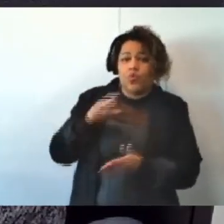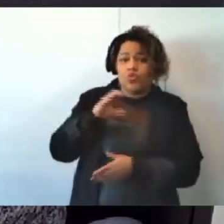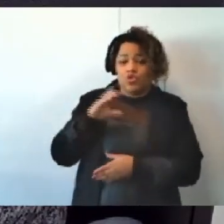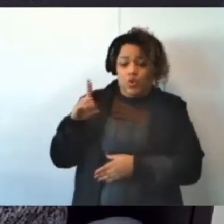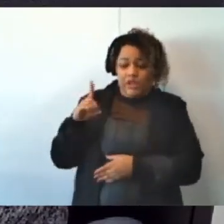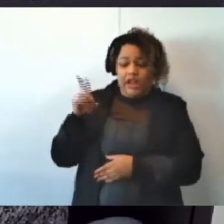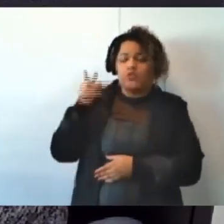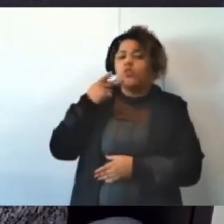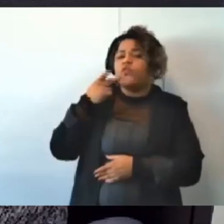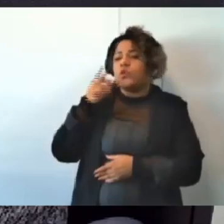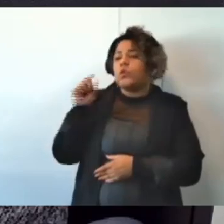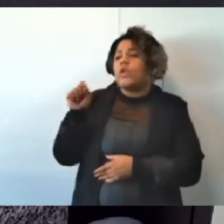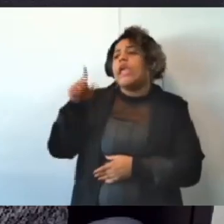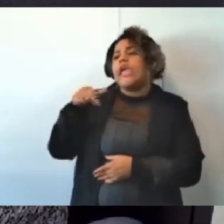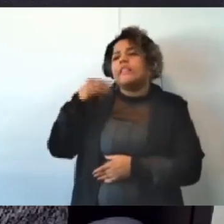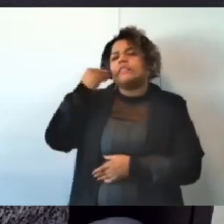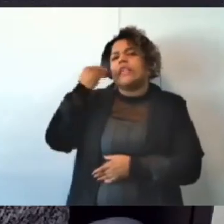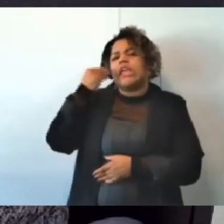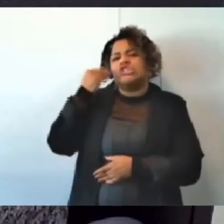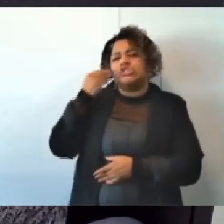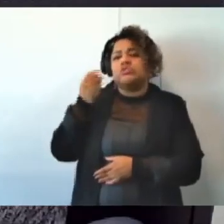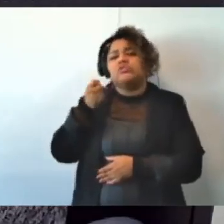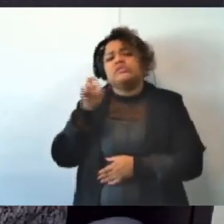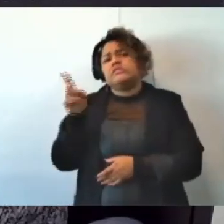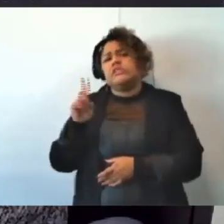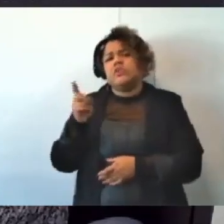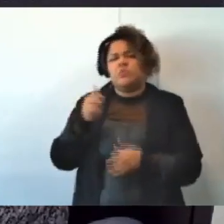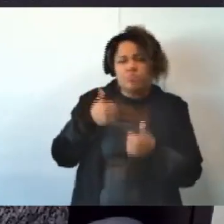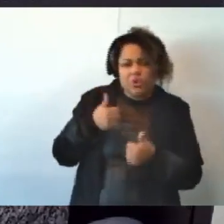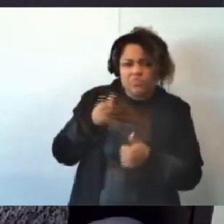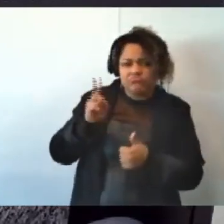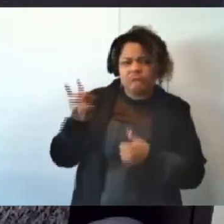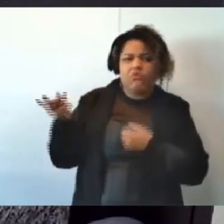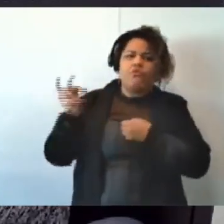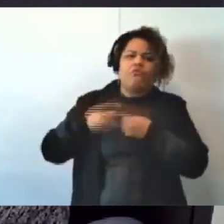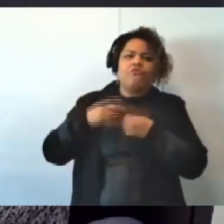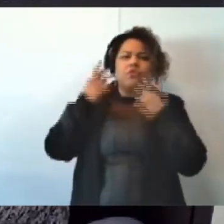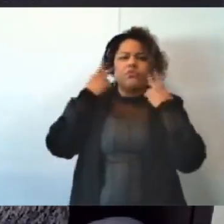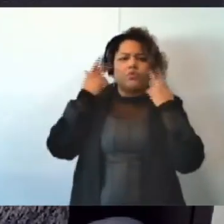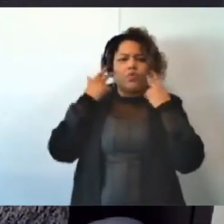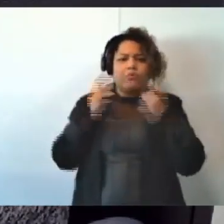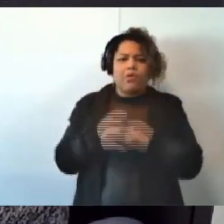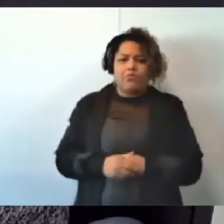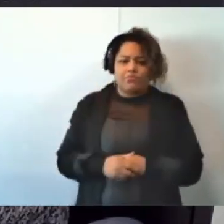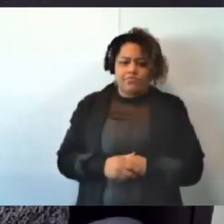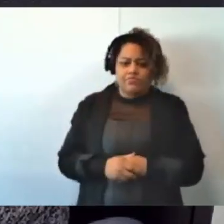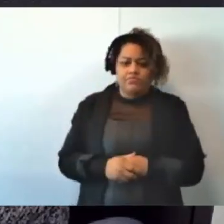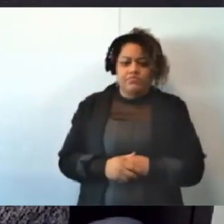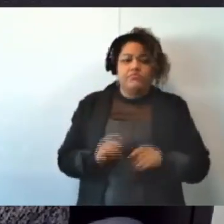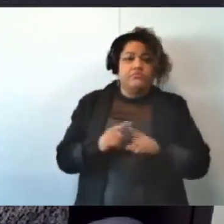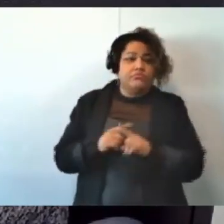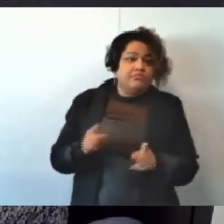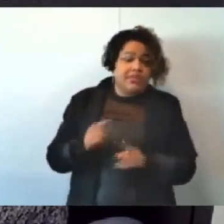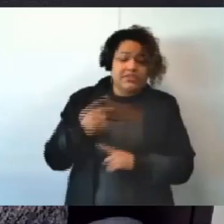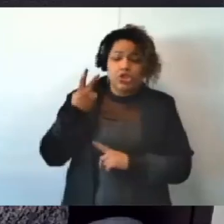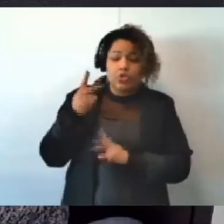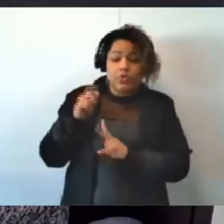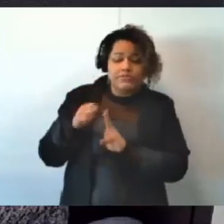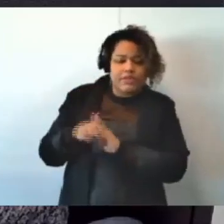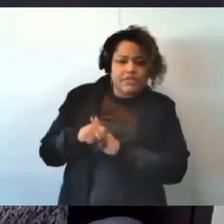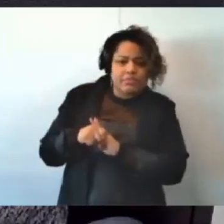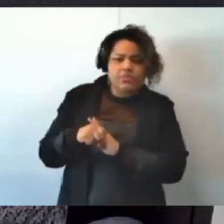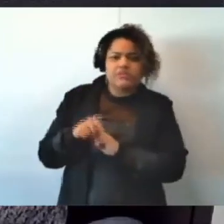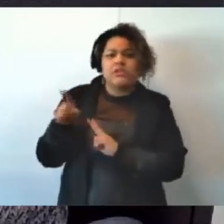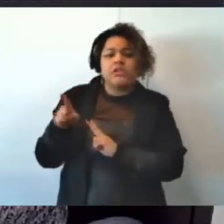um teste. Se não der certo, a gente volta ao normal. Só que, uns 2 meses depois, foi feita uma